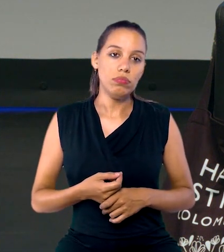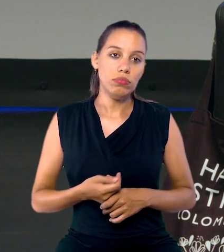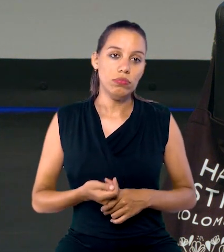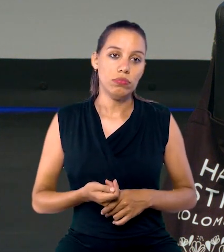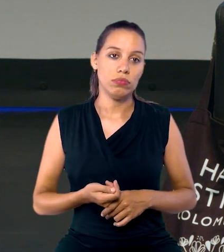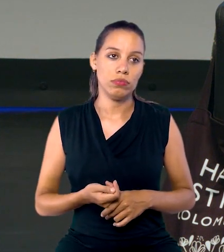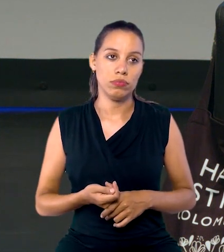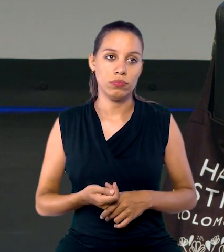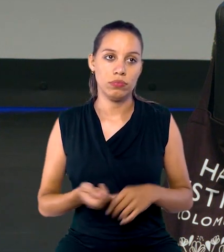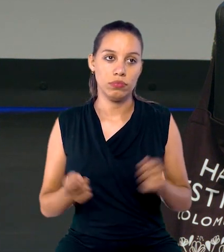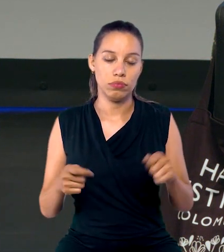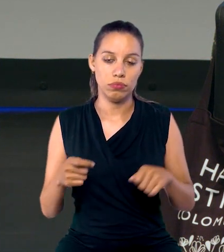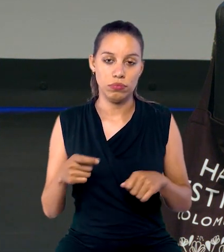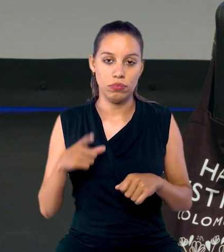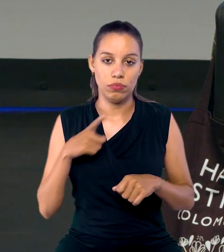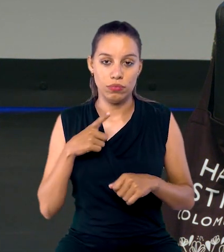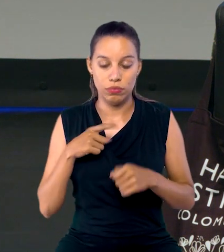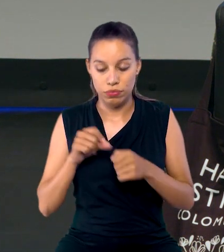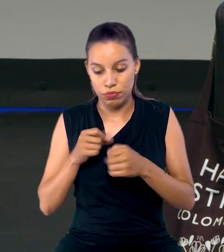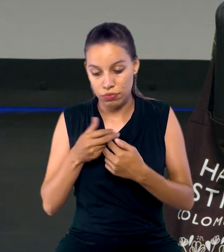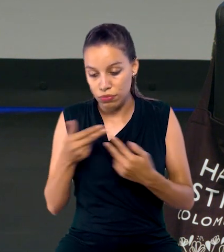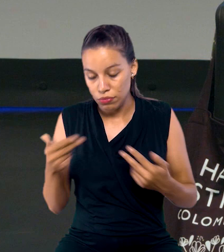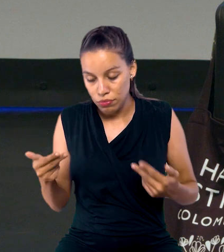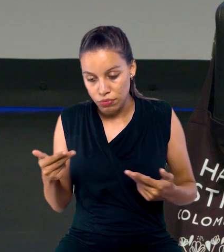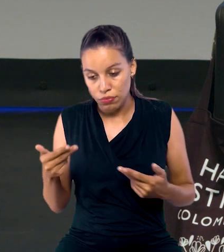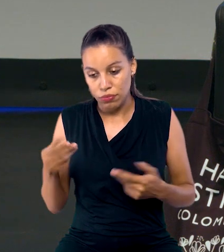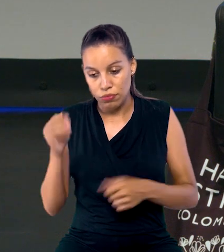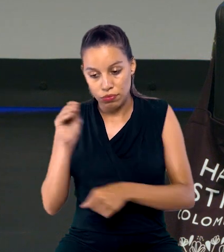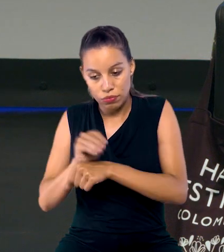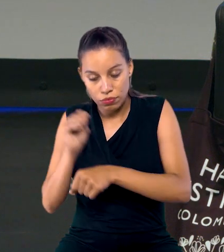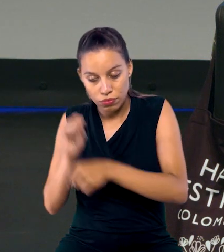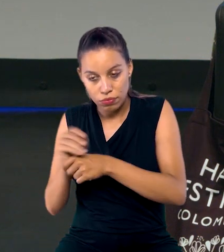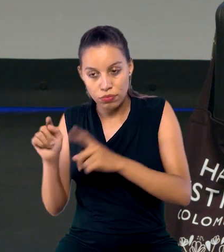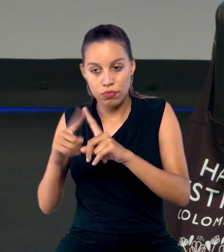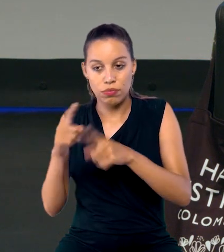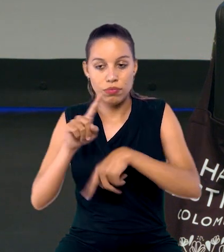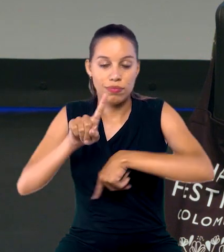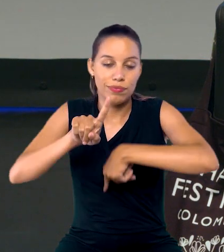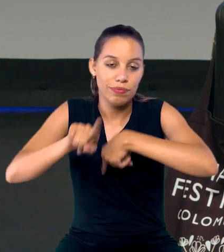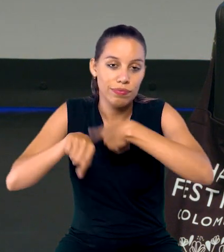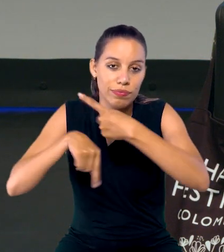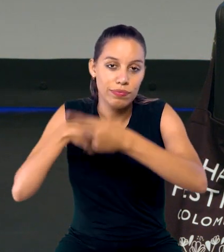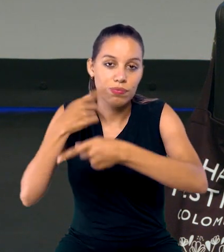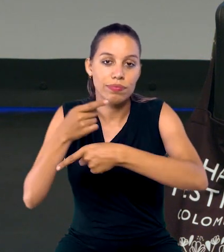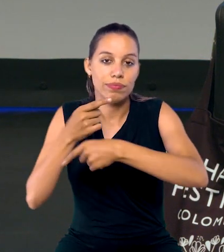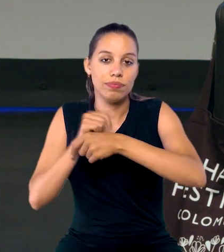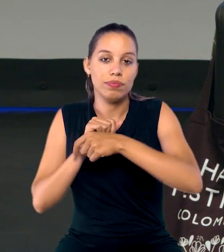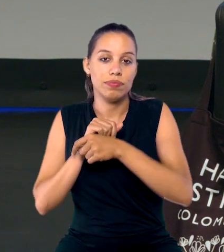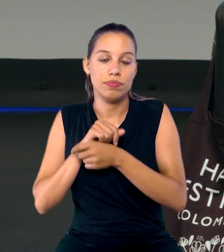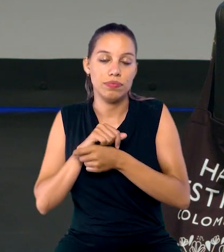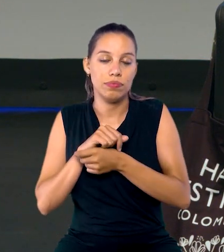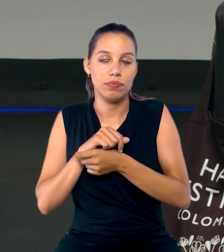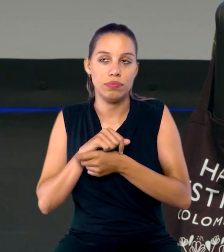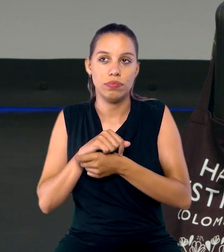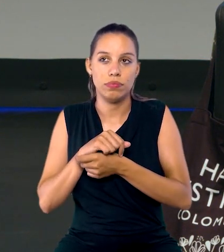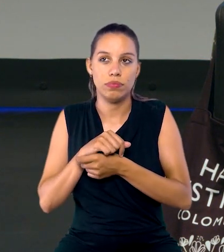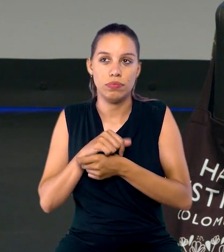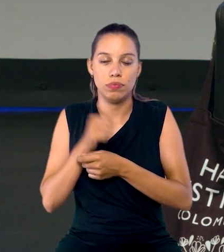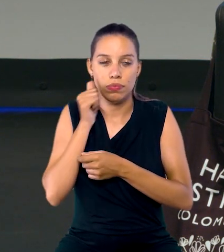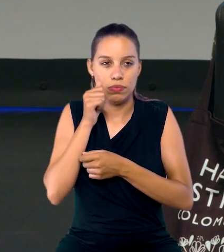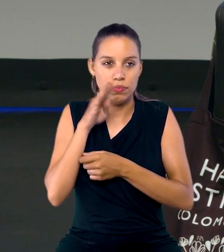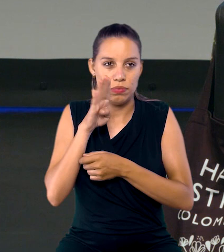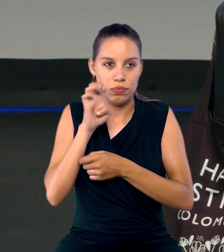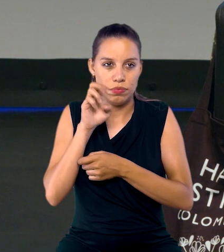reconhece o que nós temos feito de cuidado nos territórios, mas daí a parte, né? É até algo que